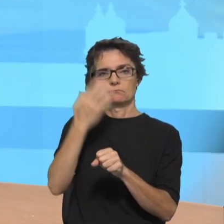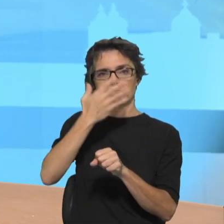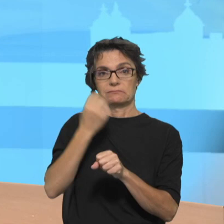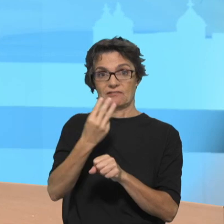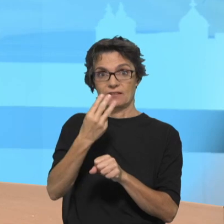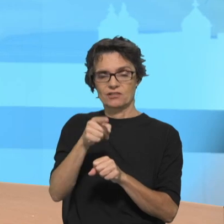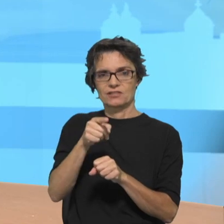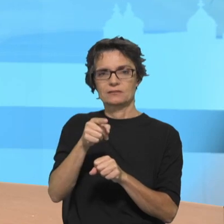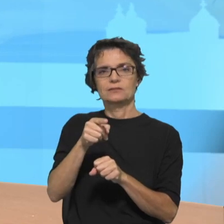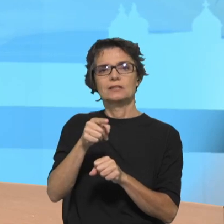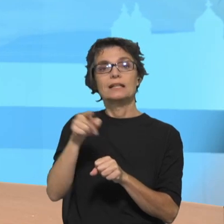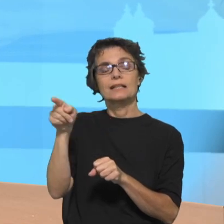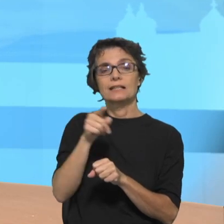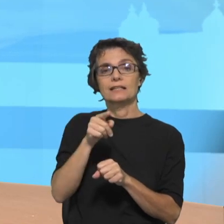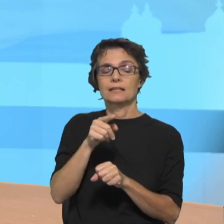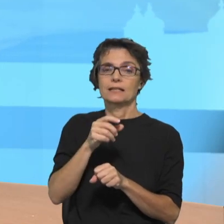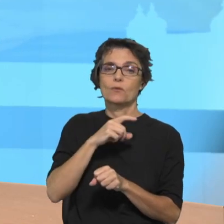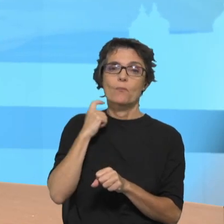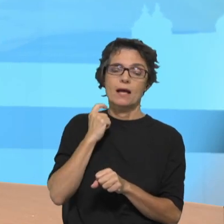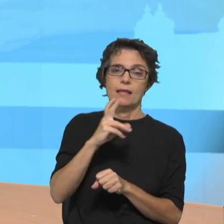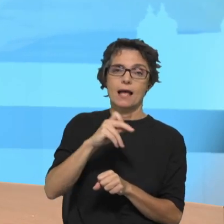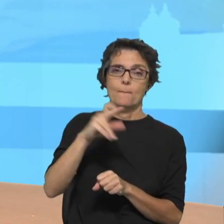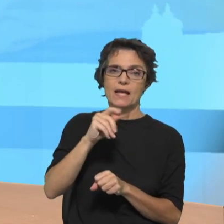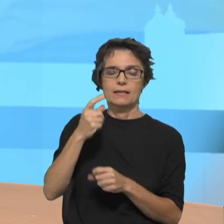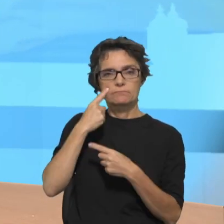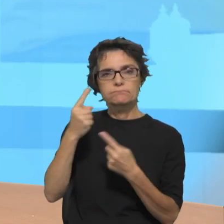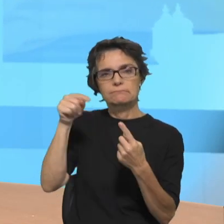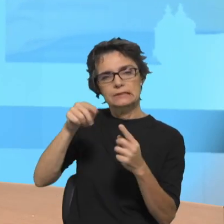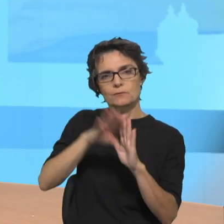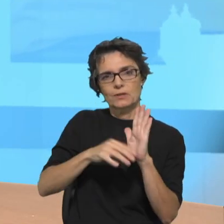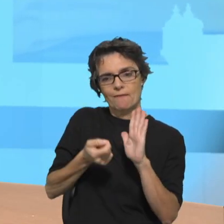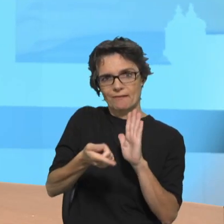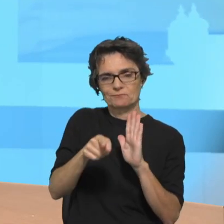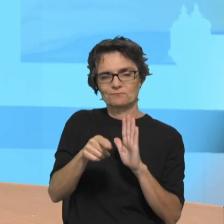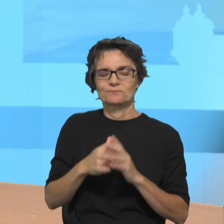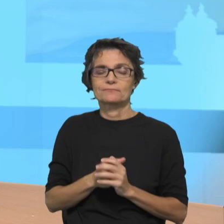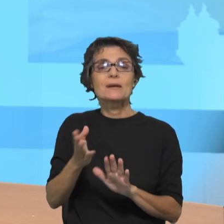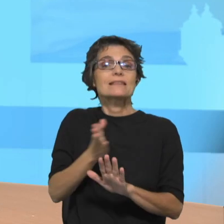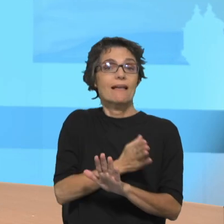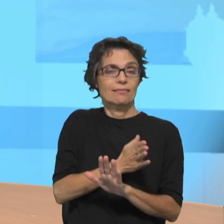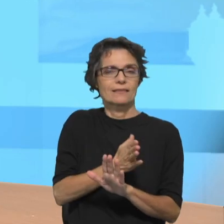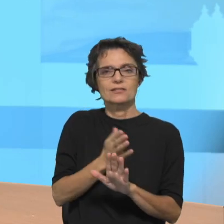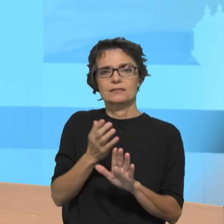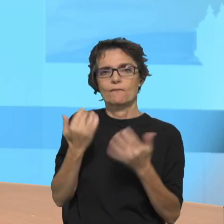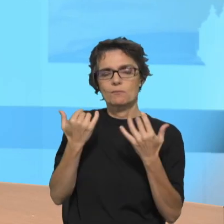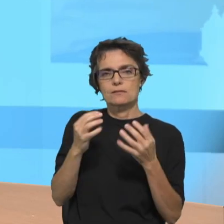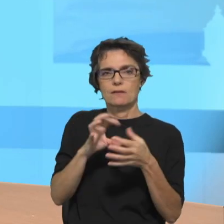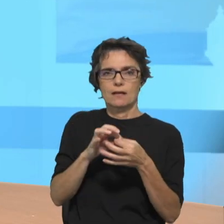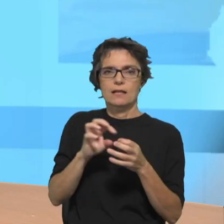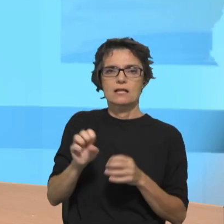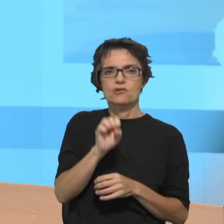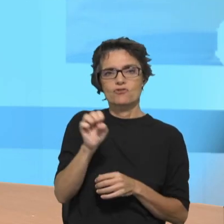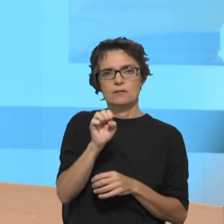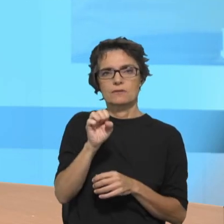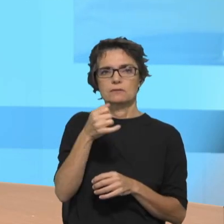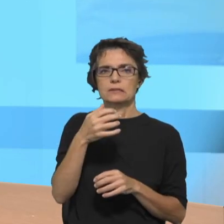e que o Padre José Manuel Pereira de Almeida vai apresentar neste programa daqui a pouco. Primeiro destacamos geografias onde acontece